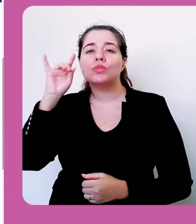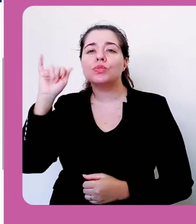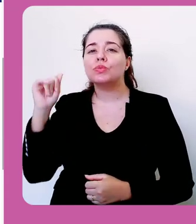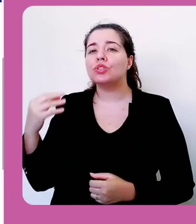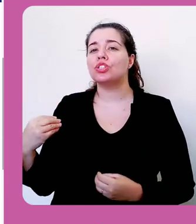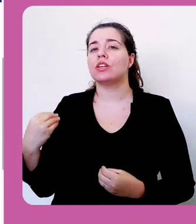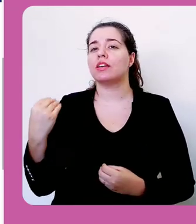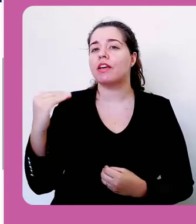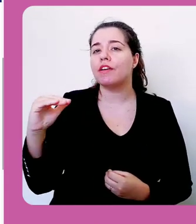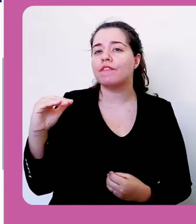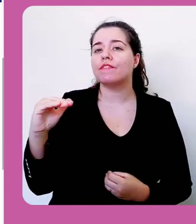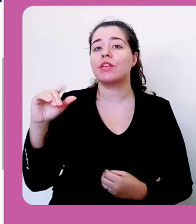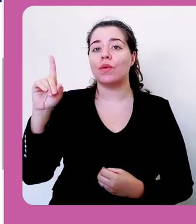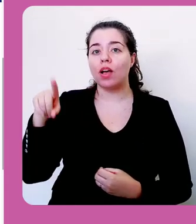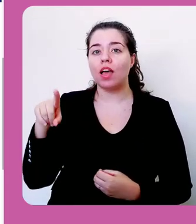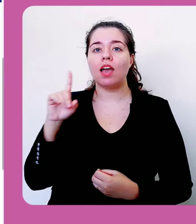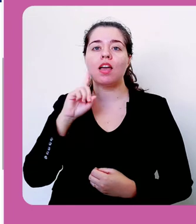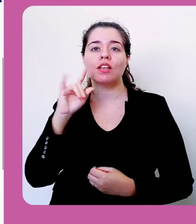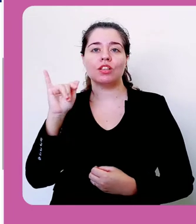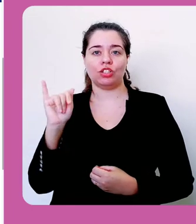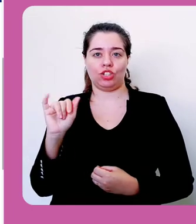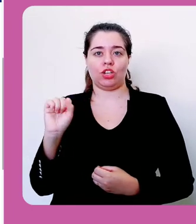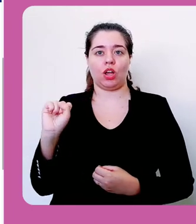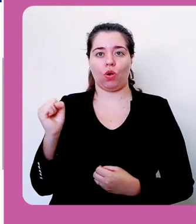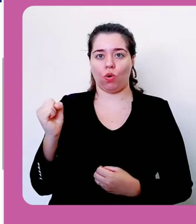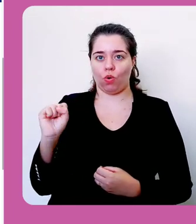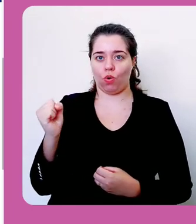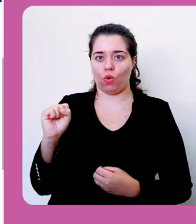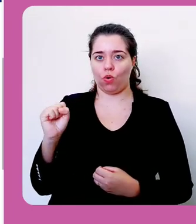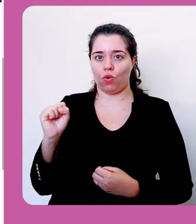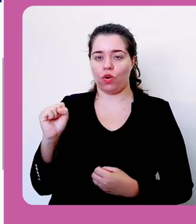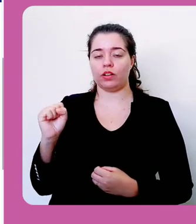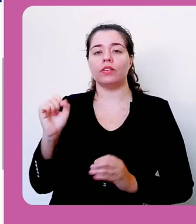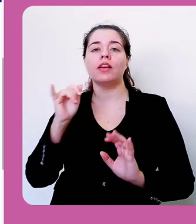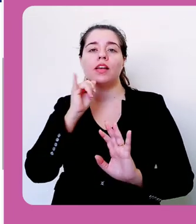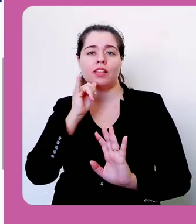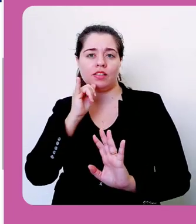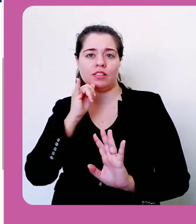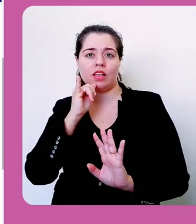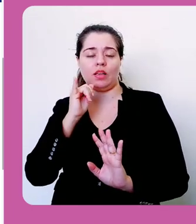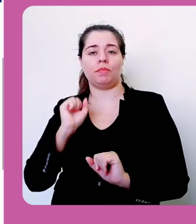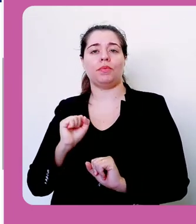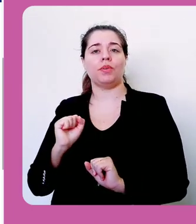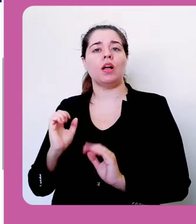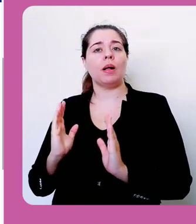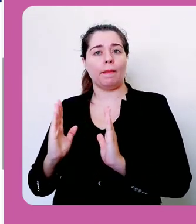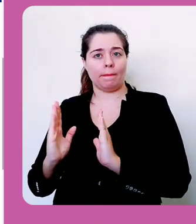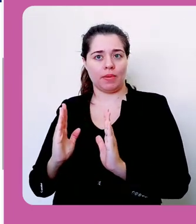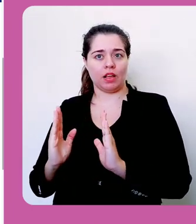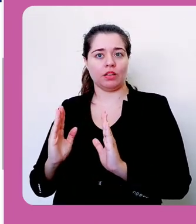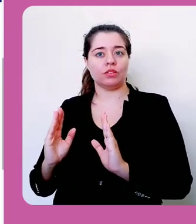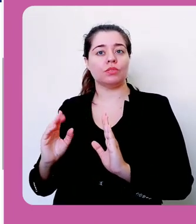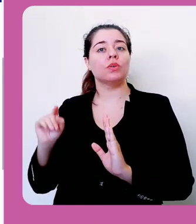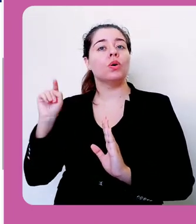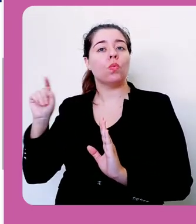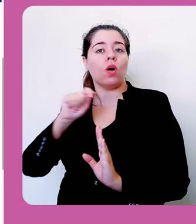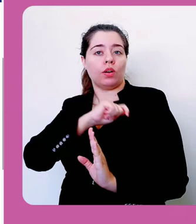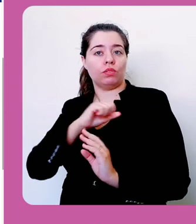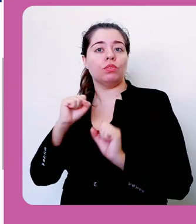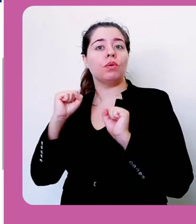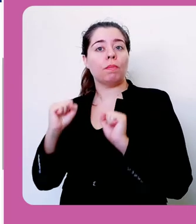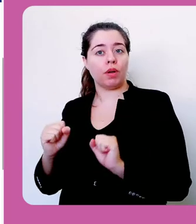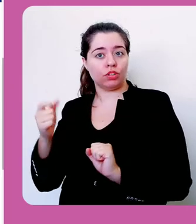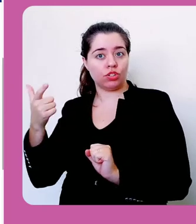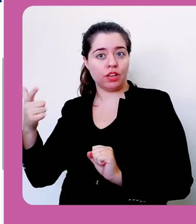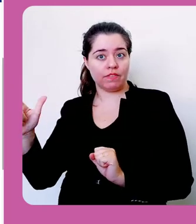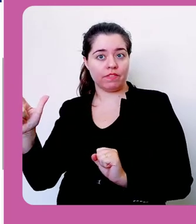não pode enviar depois dessa data, tá? Porque você poderia reabrir atividade, ou você poderia inclusive deixar desmarcado para ele